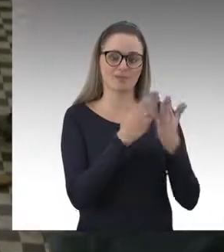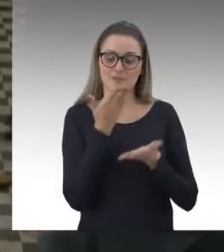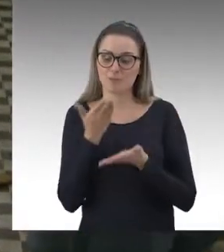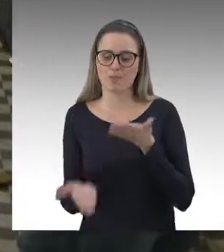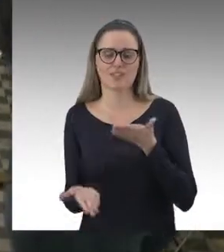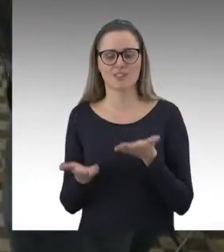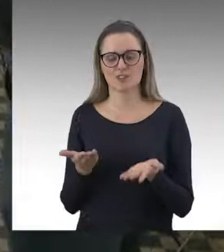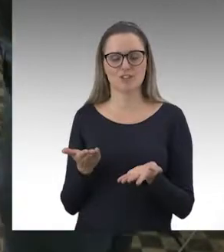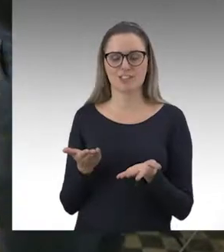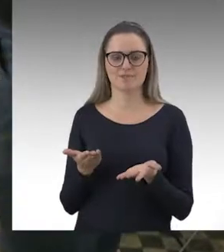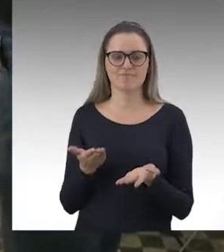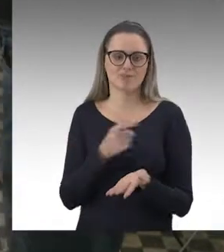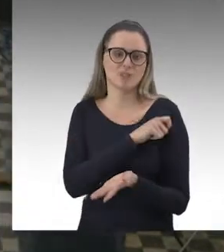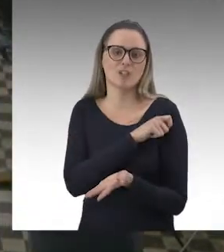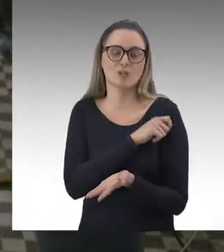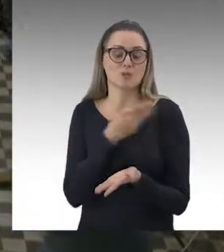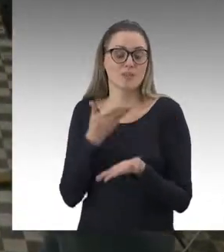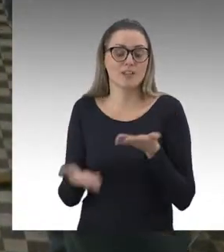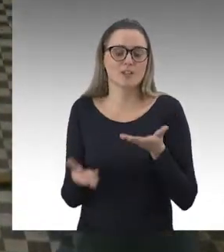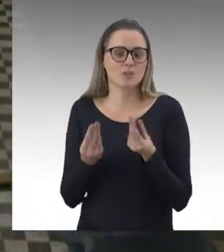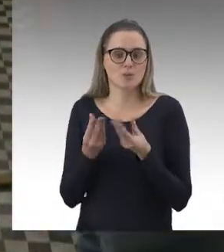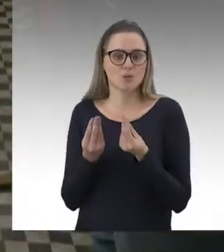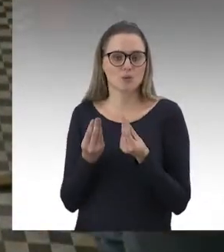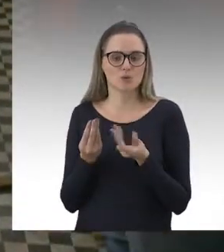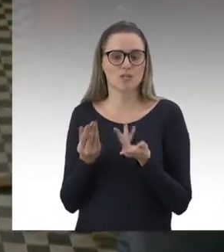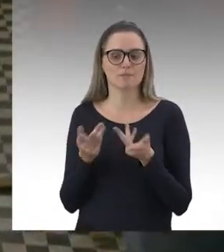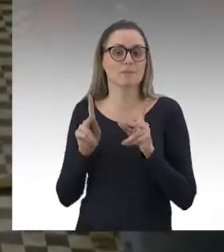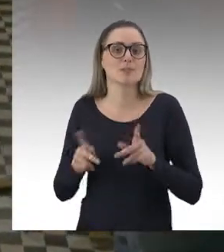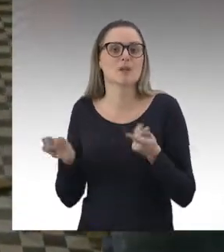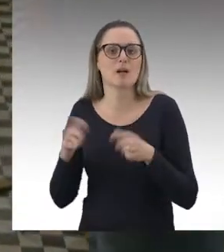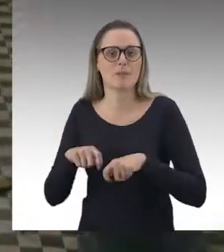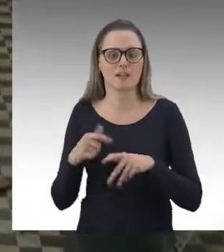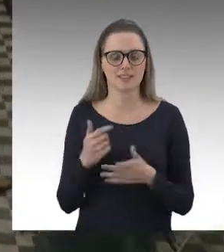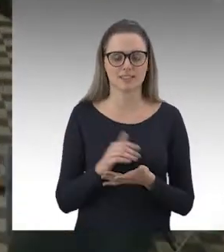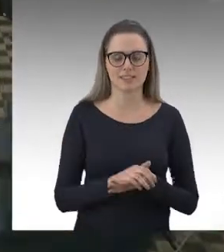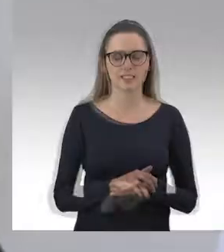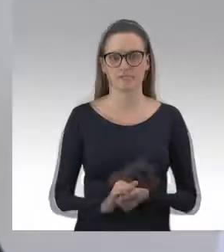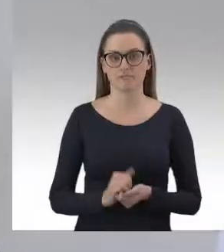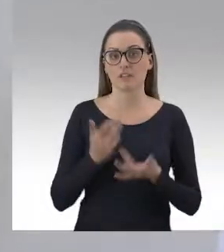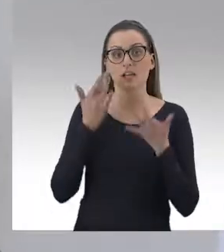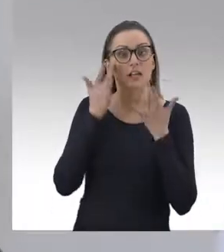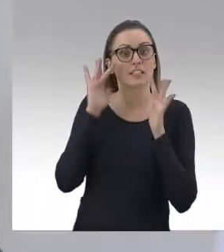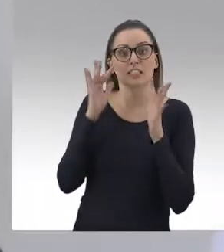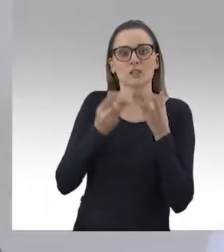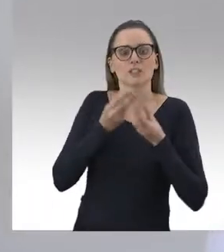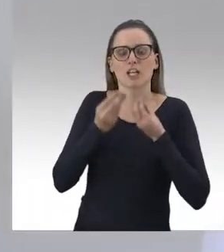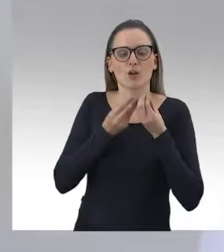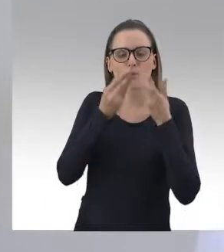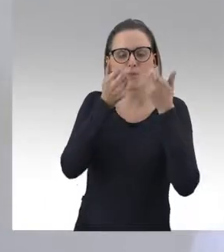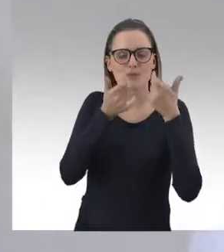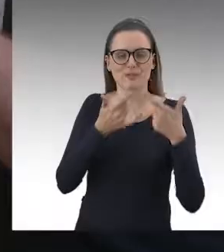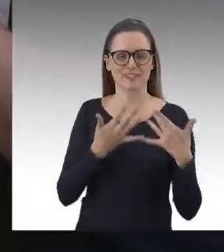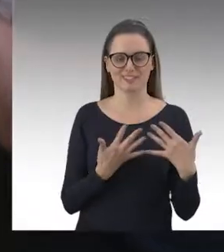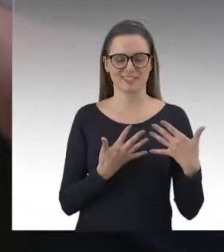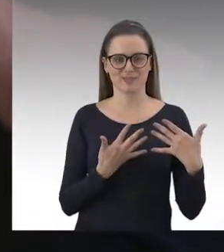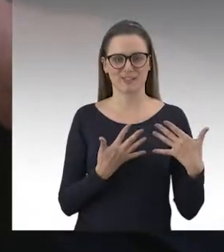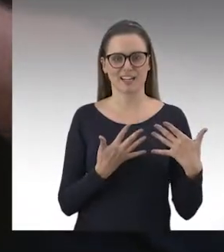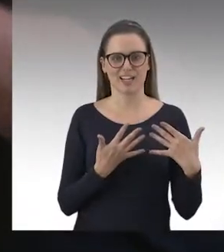talentos, se perderam os talentos. Não sei como explicar, foi de repente, assim,